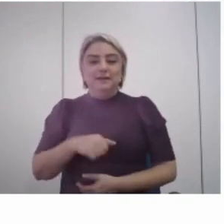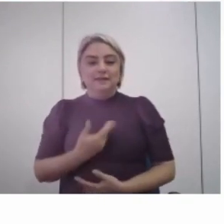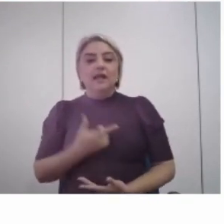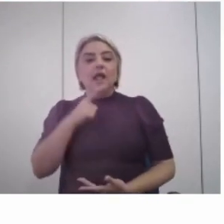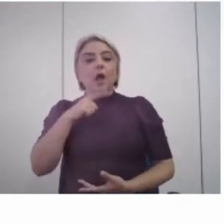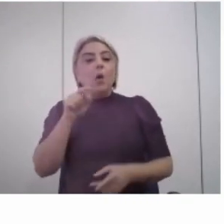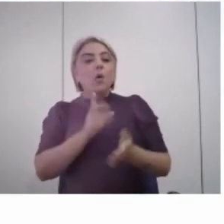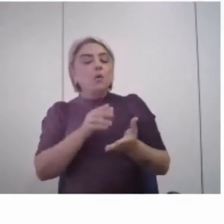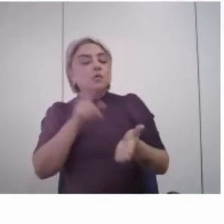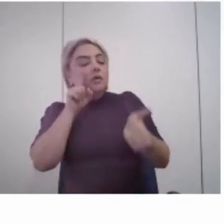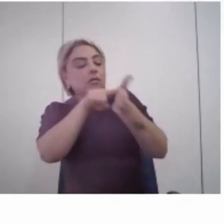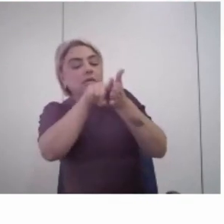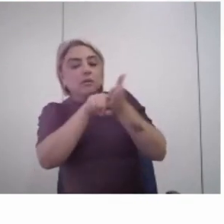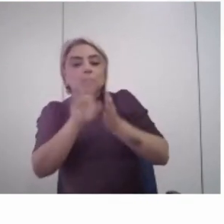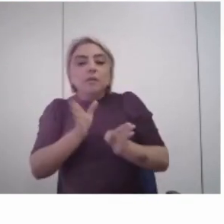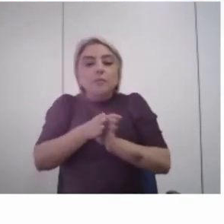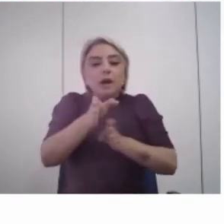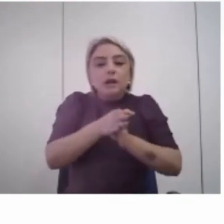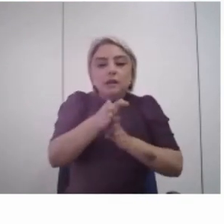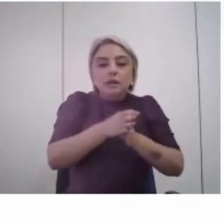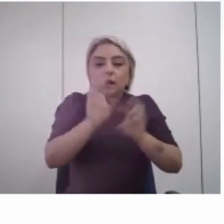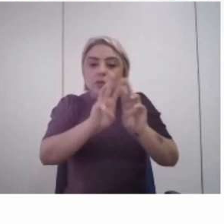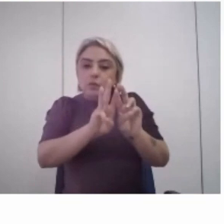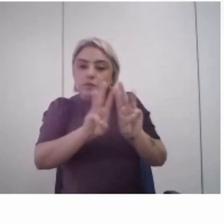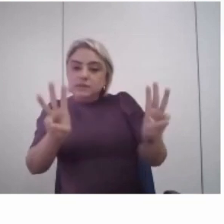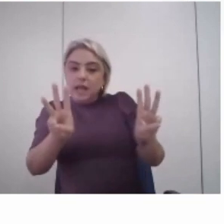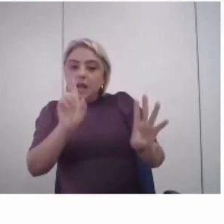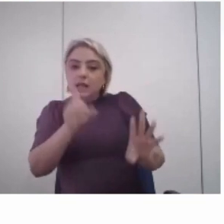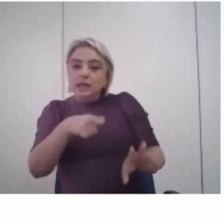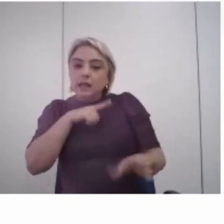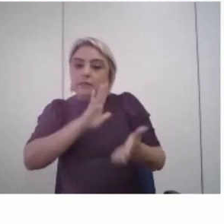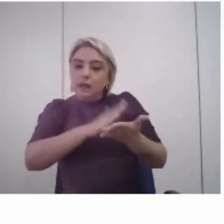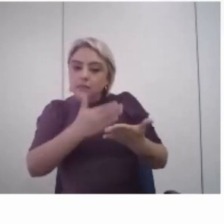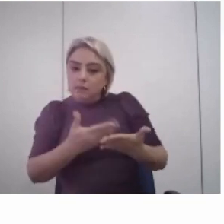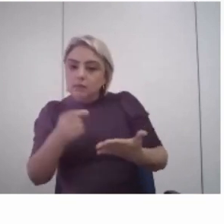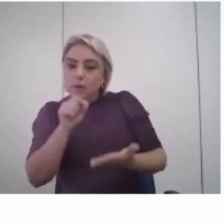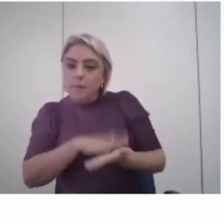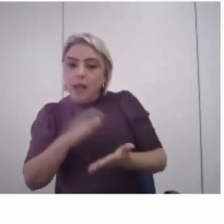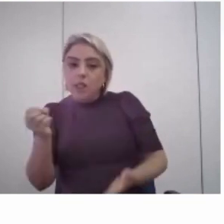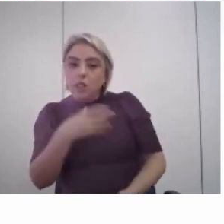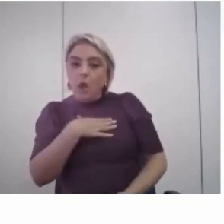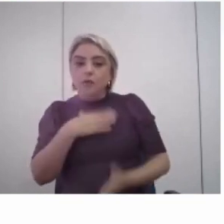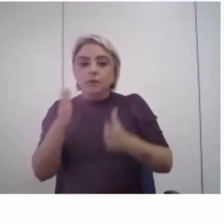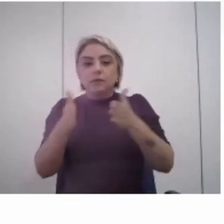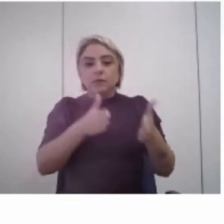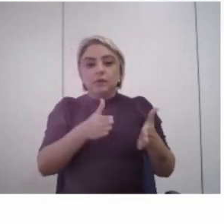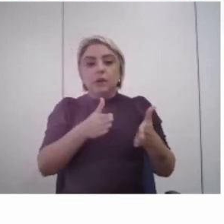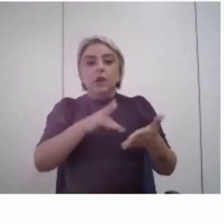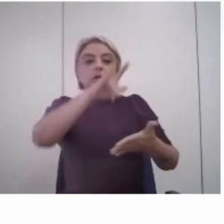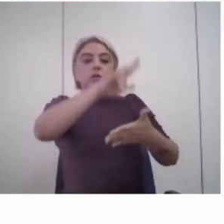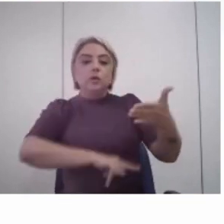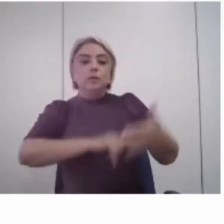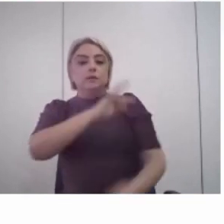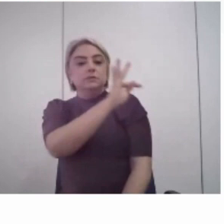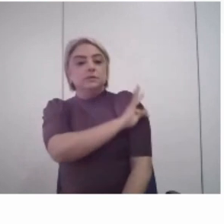consultem sempre o manual de orientações, fica disponível no site, sempre vem as versões mais frequentes, na parte que a gente chama de documentação